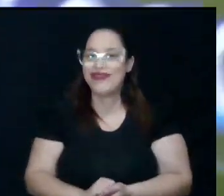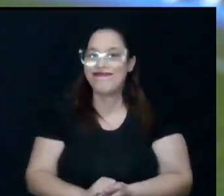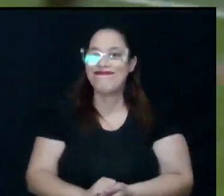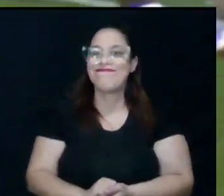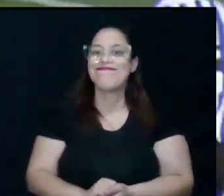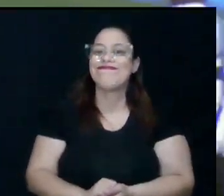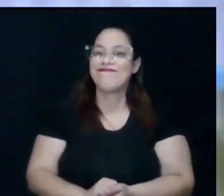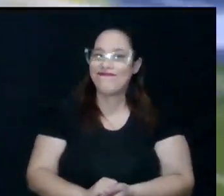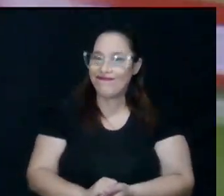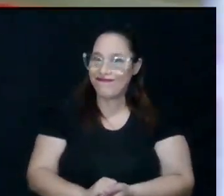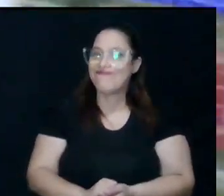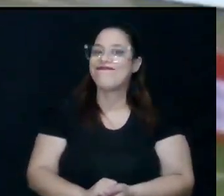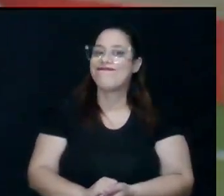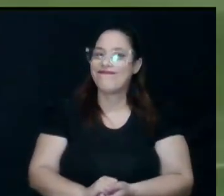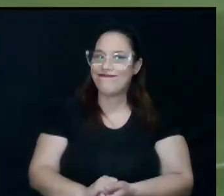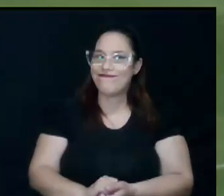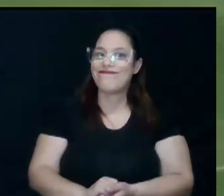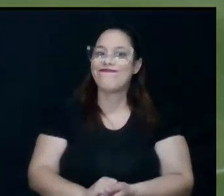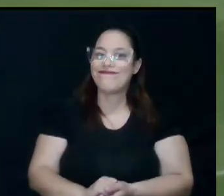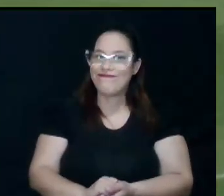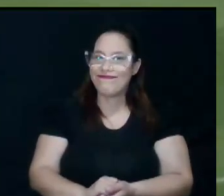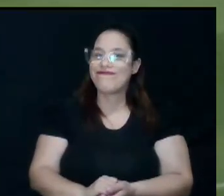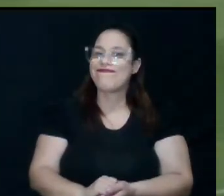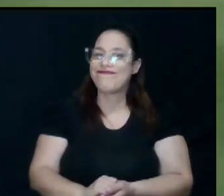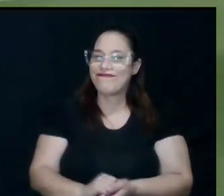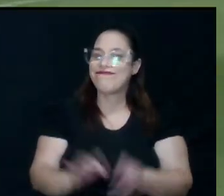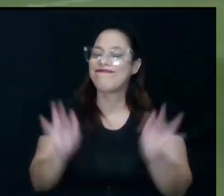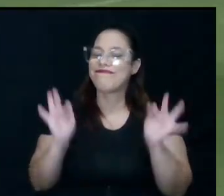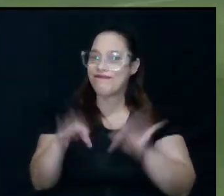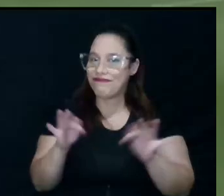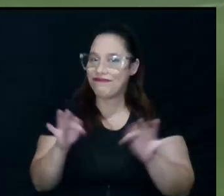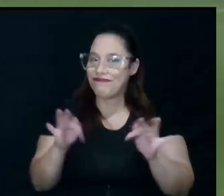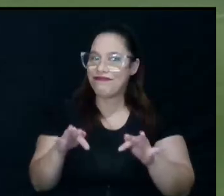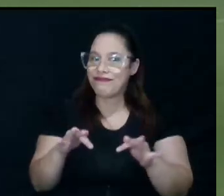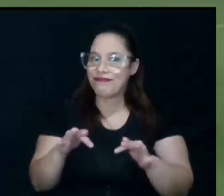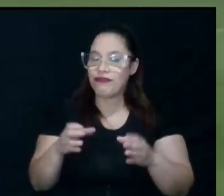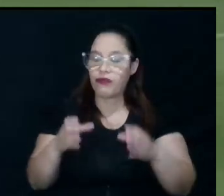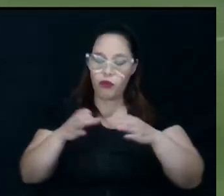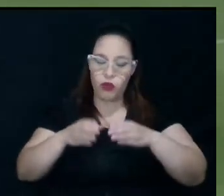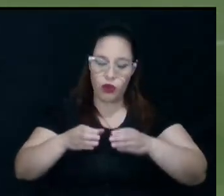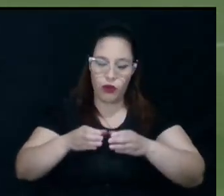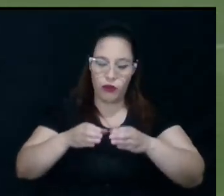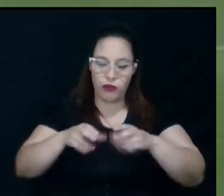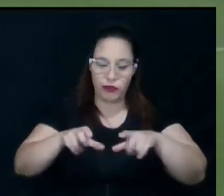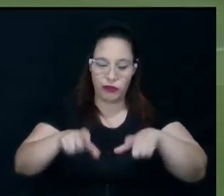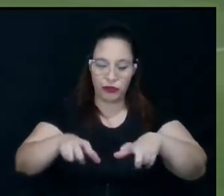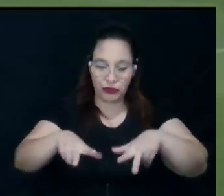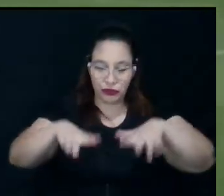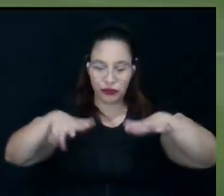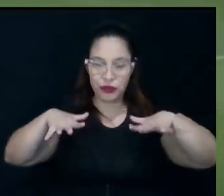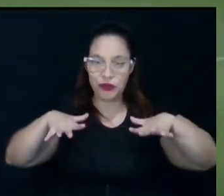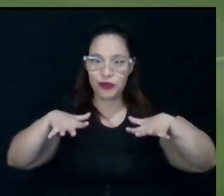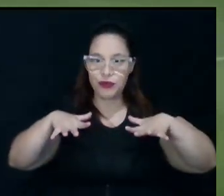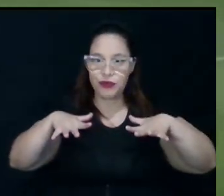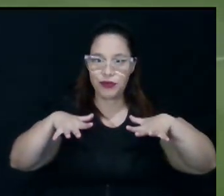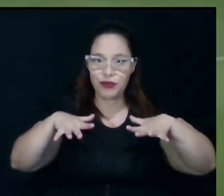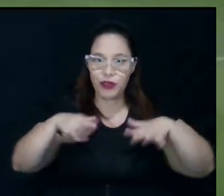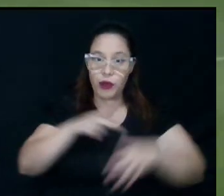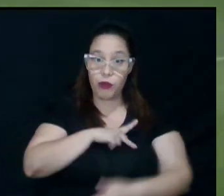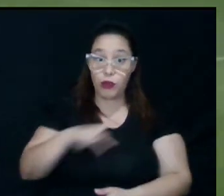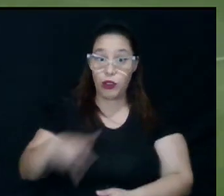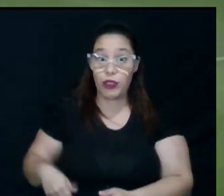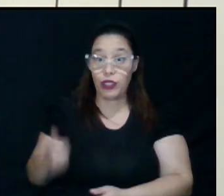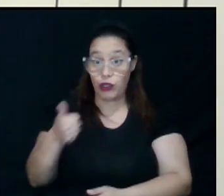goleirão. E deu números finais no Moisés Lucarelli, Ponte Preta 1, Avaí 0.